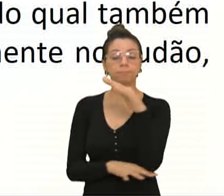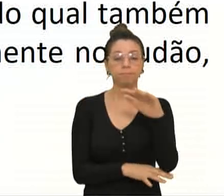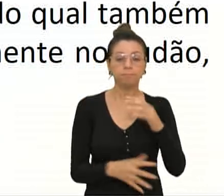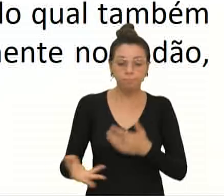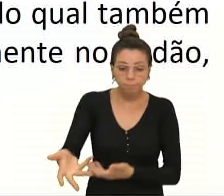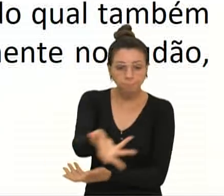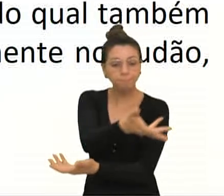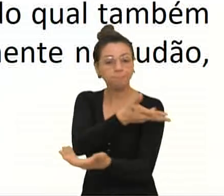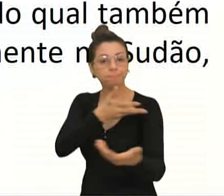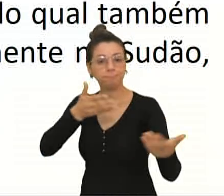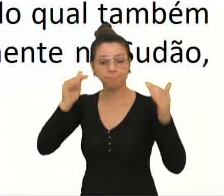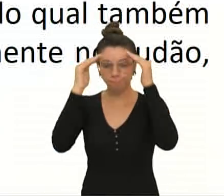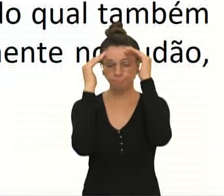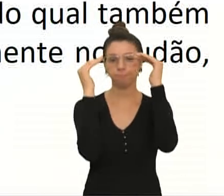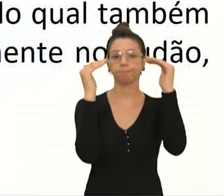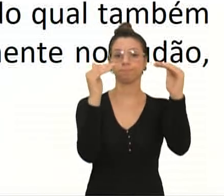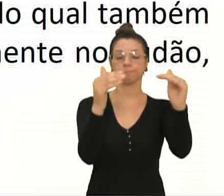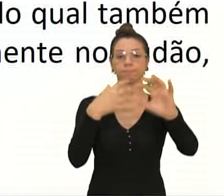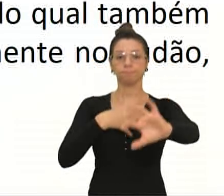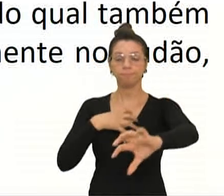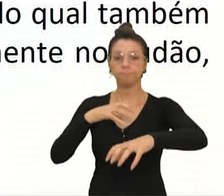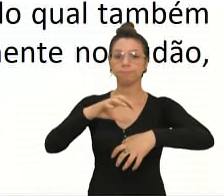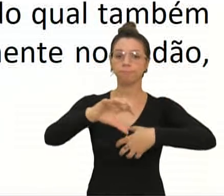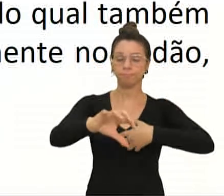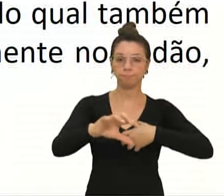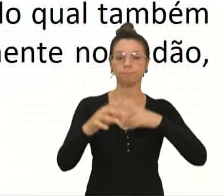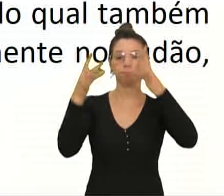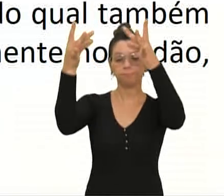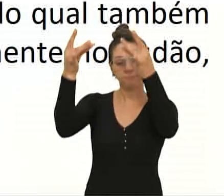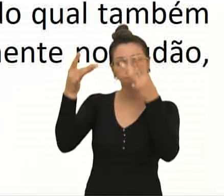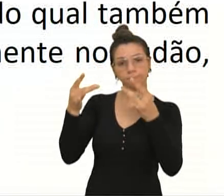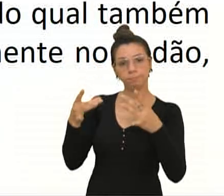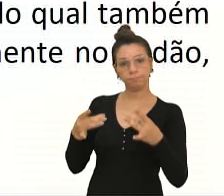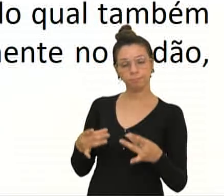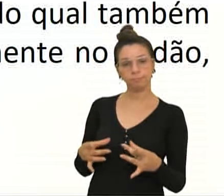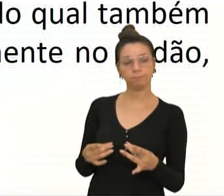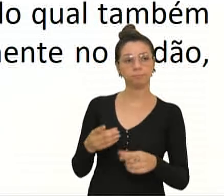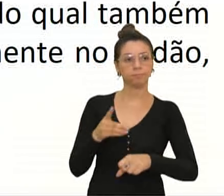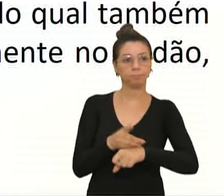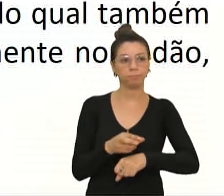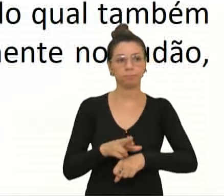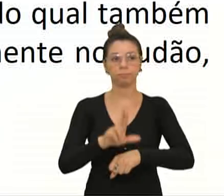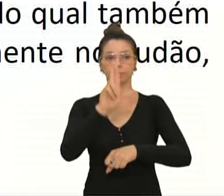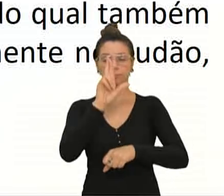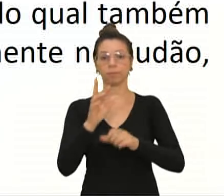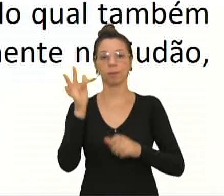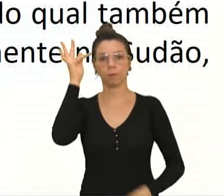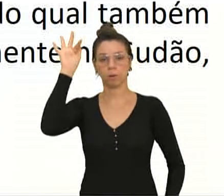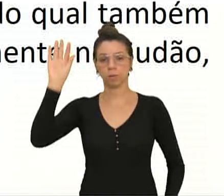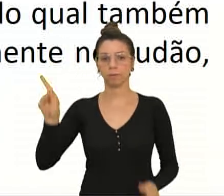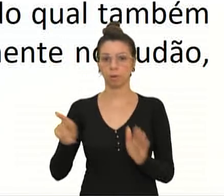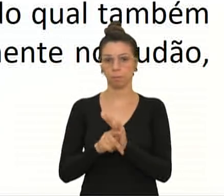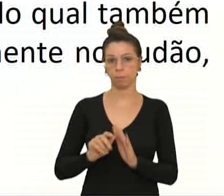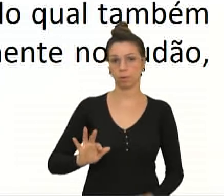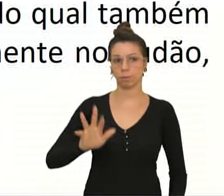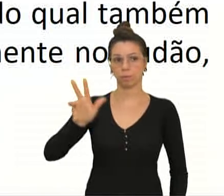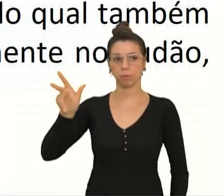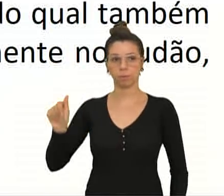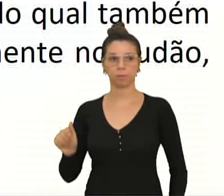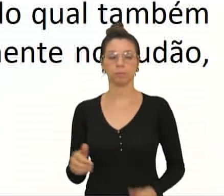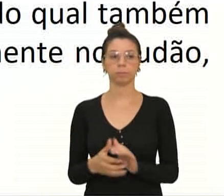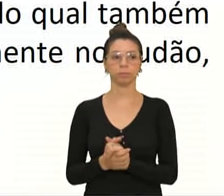partilha, respeito, empatia, detalhou o Dr. Dirk Lau, doutor em filosofia africana pela Universidade de